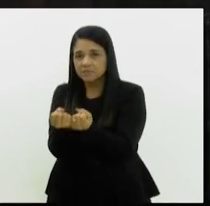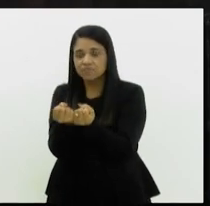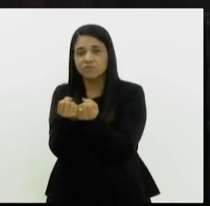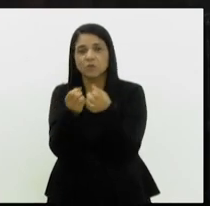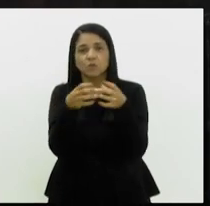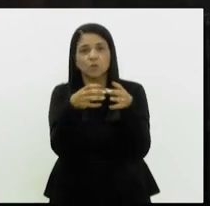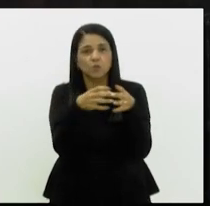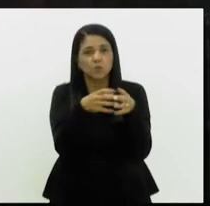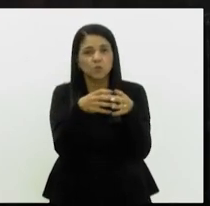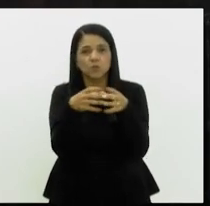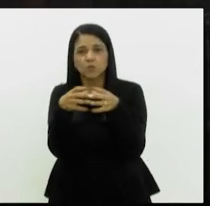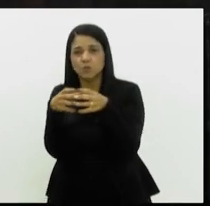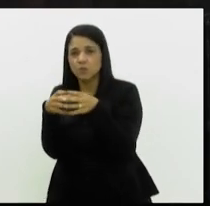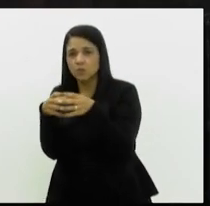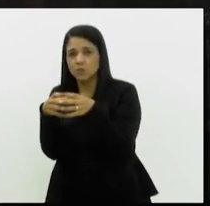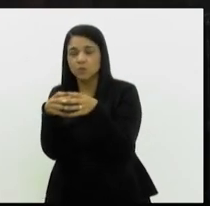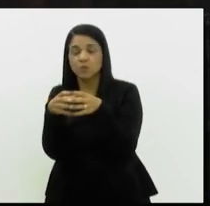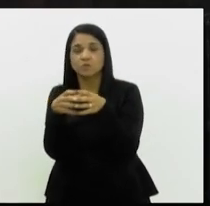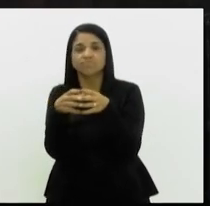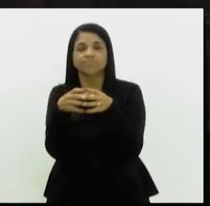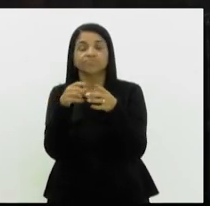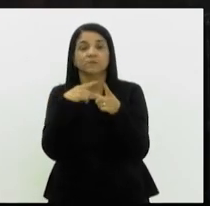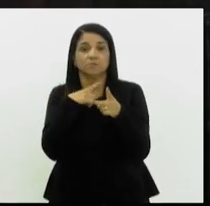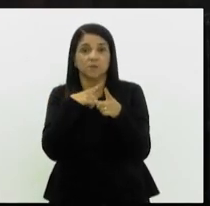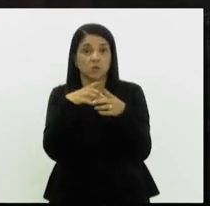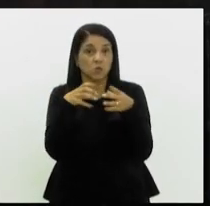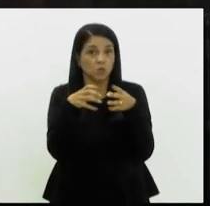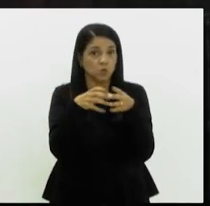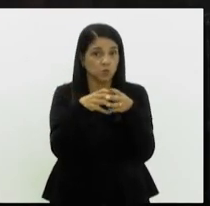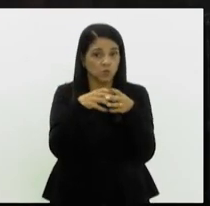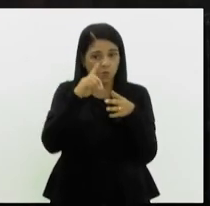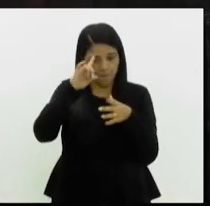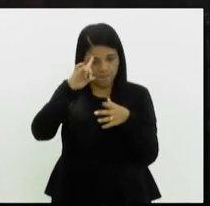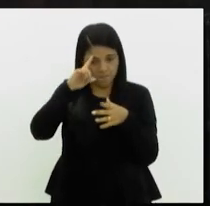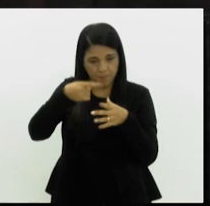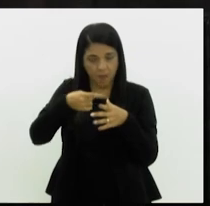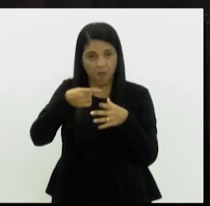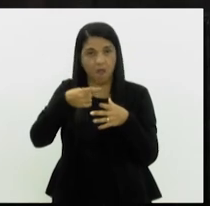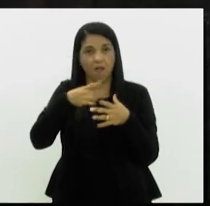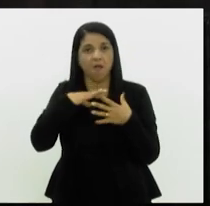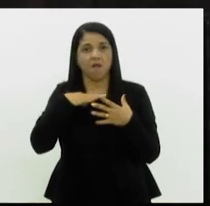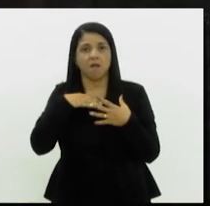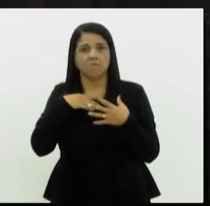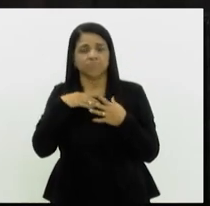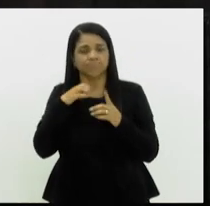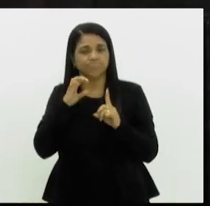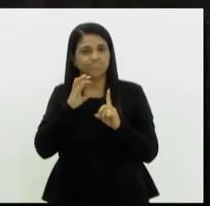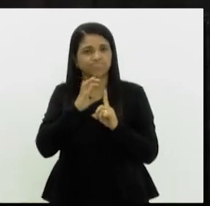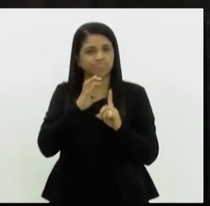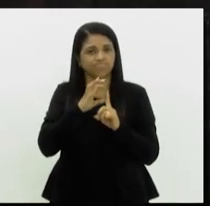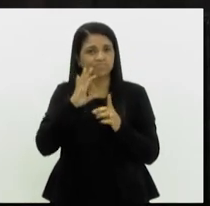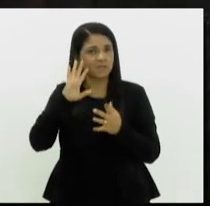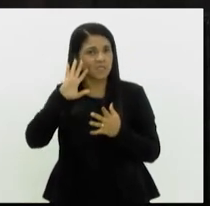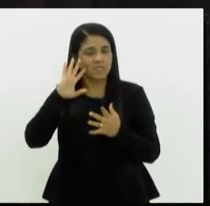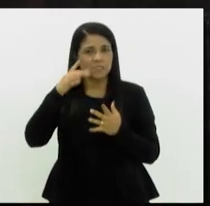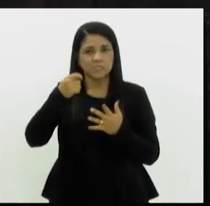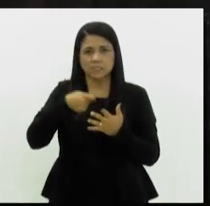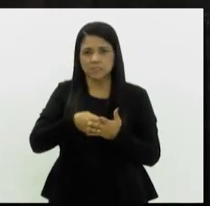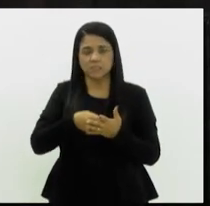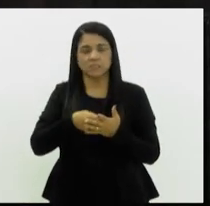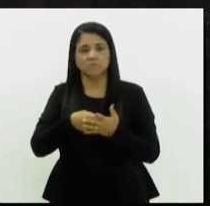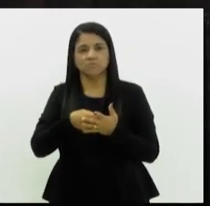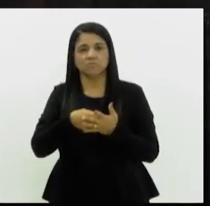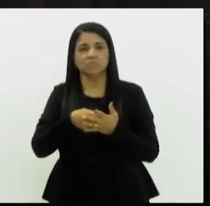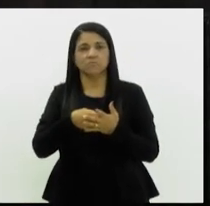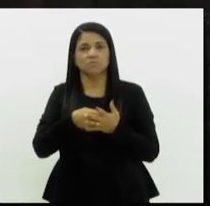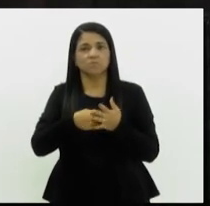grupos mais autoritários que existiram no planeta, os regimes políticos mais autoritários, todos eles se pautaram,